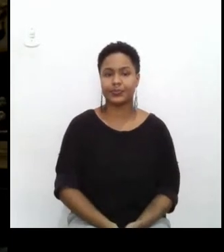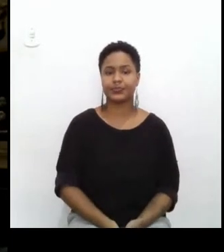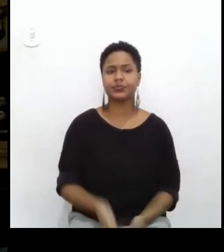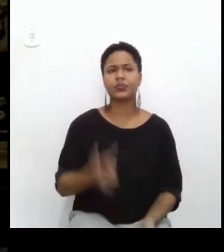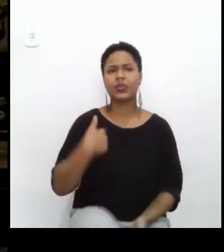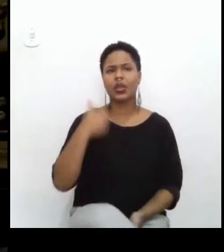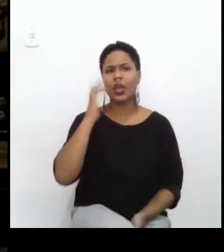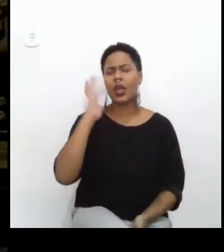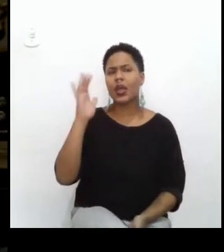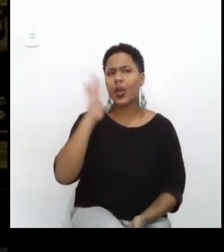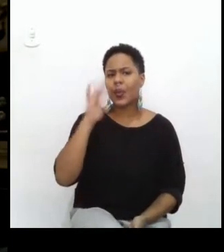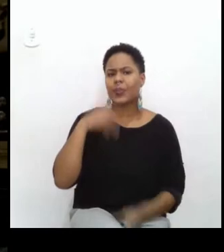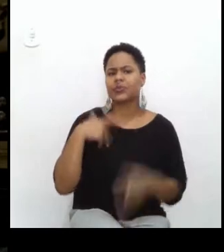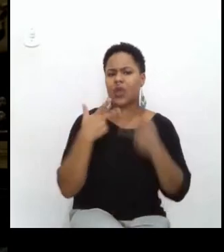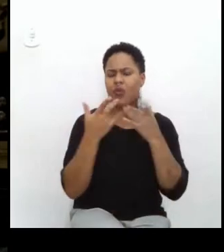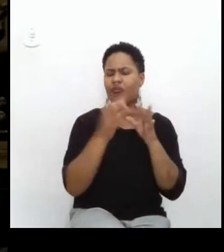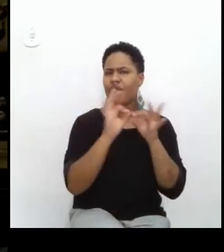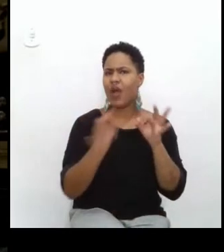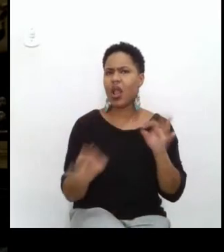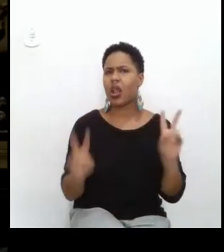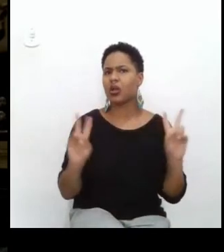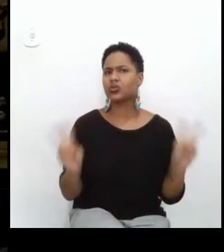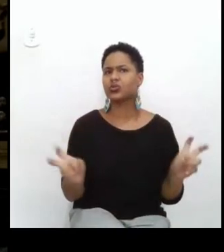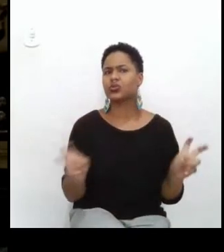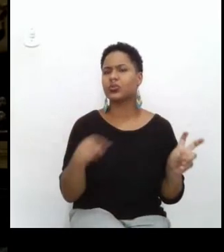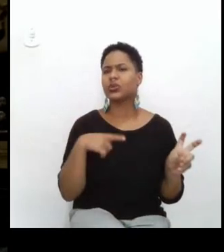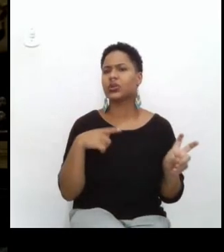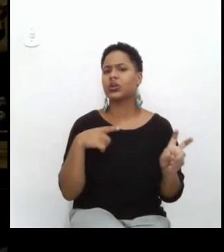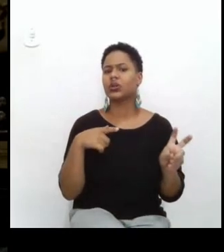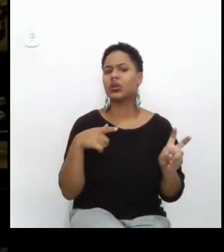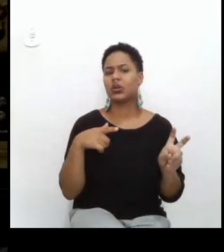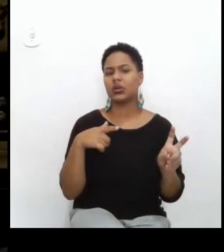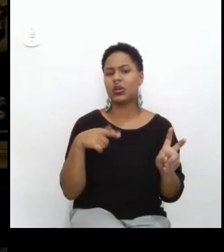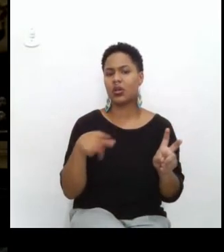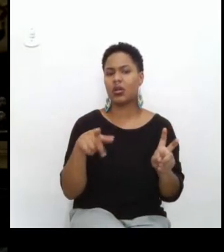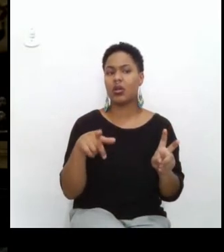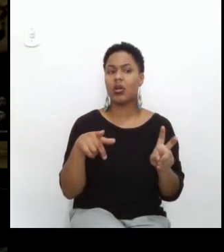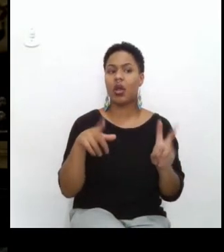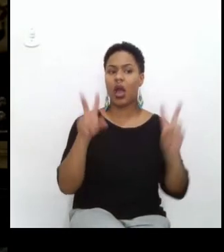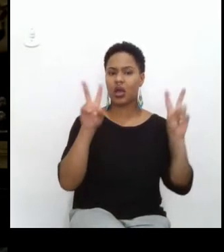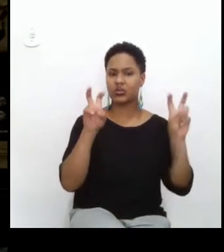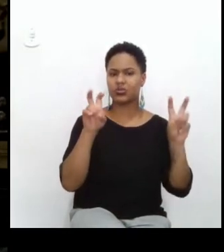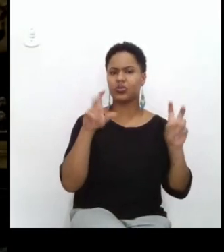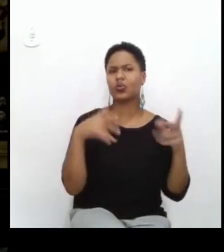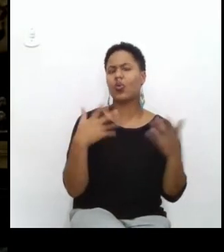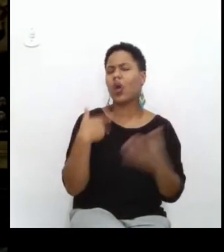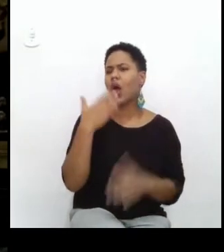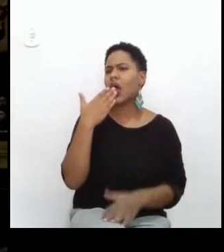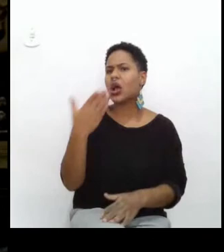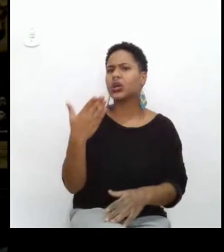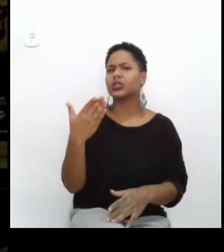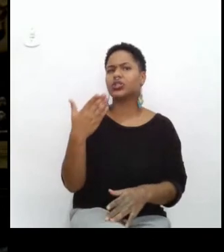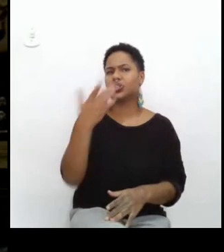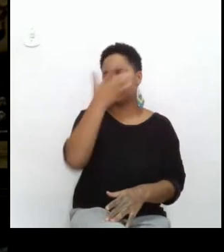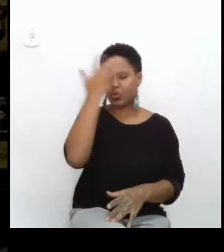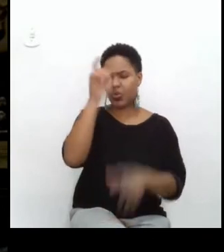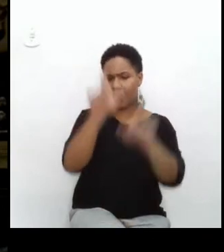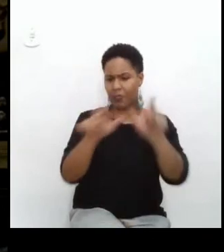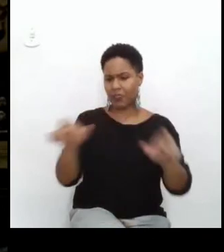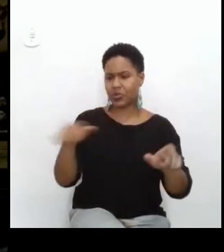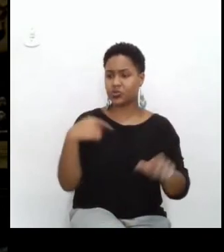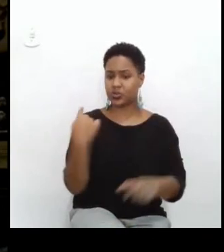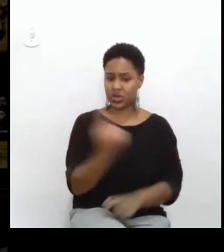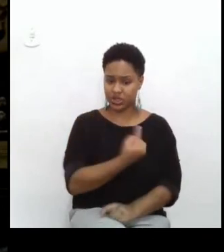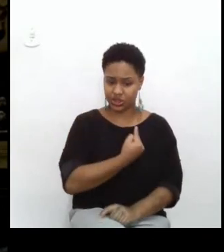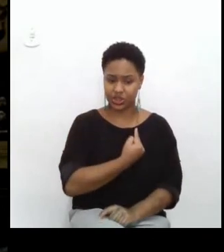units were captured me as pessoas essa parte aqui